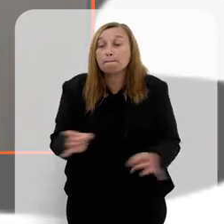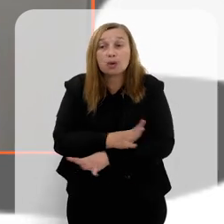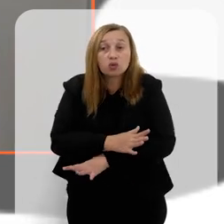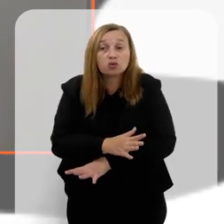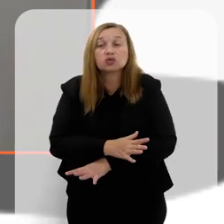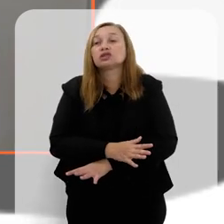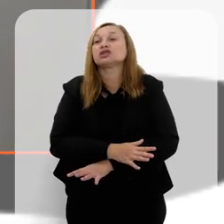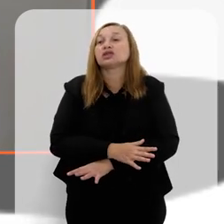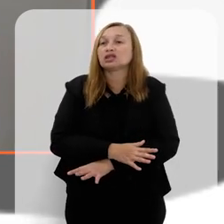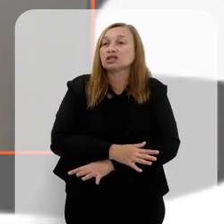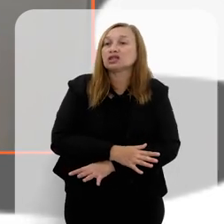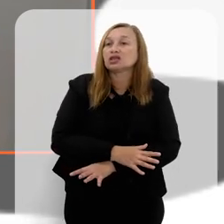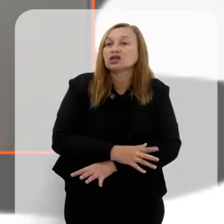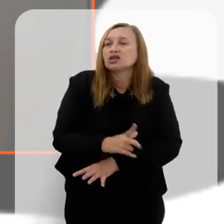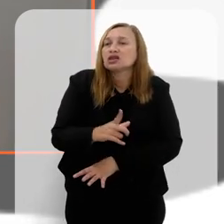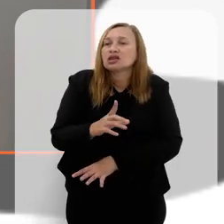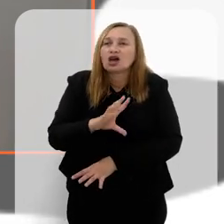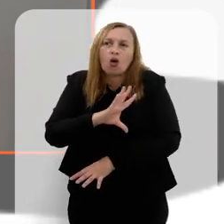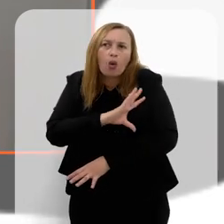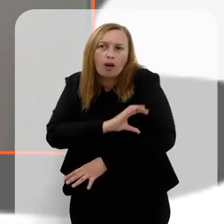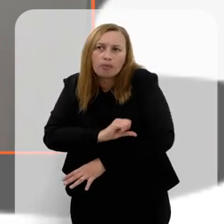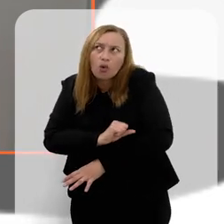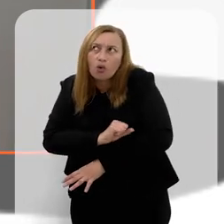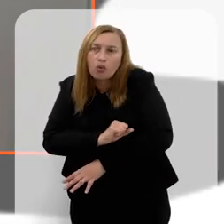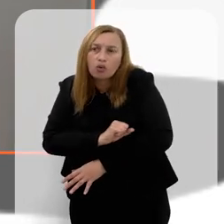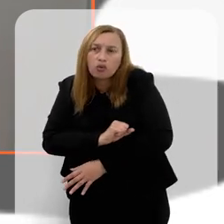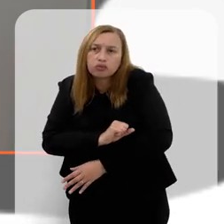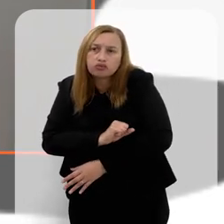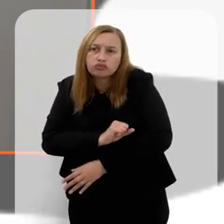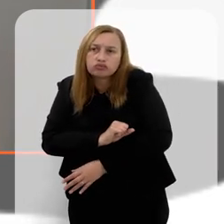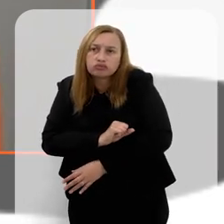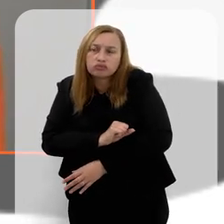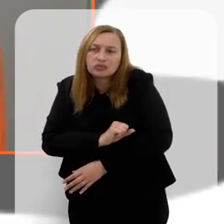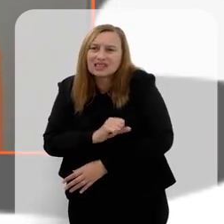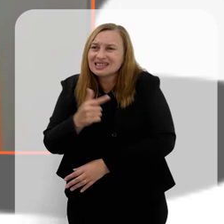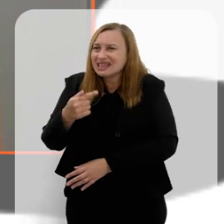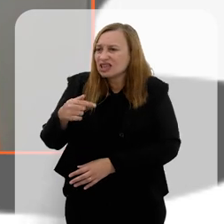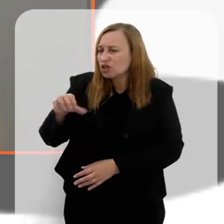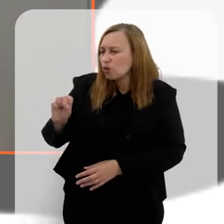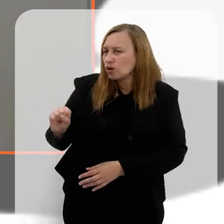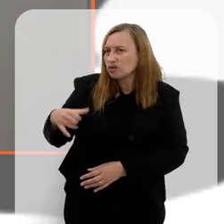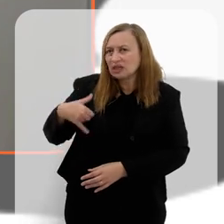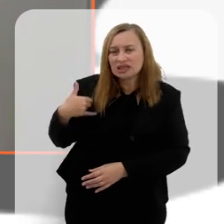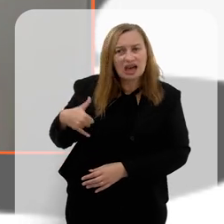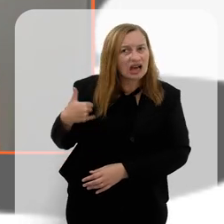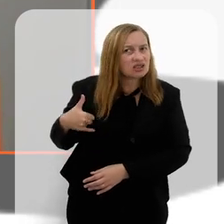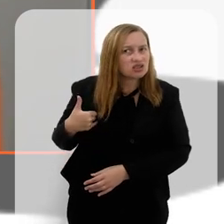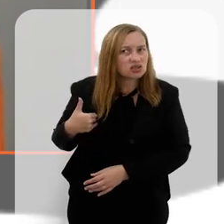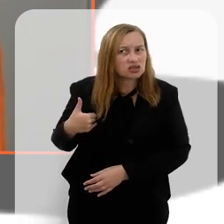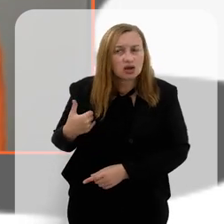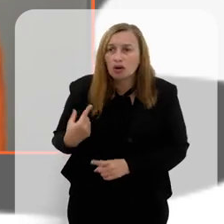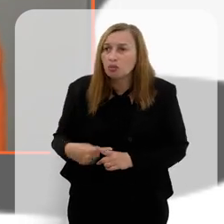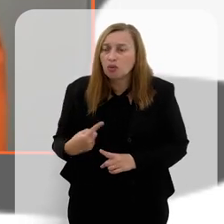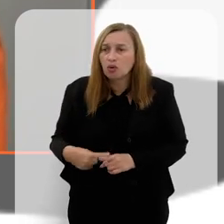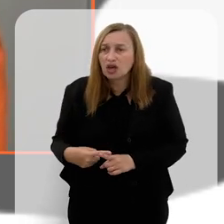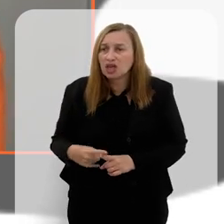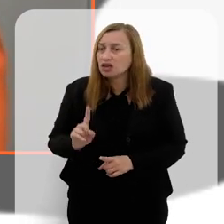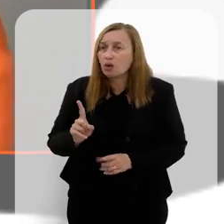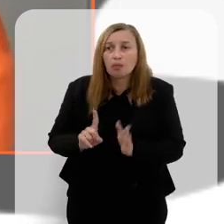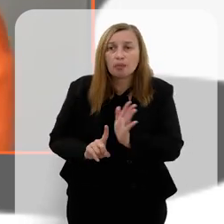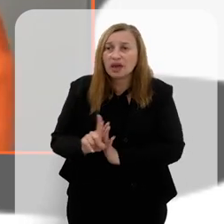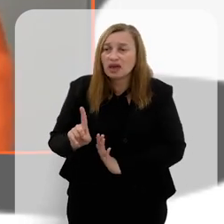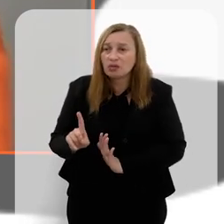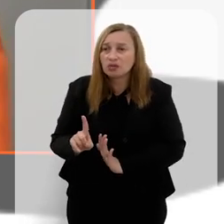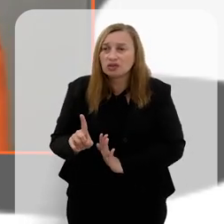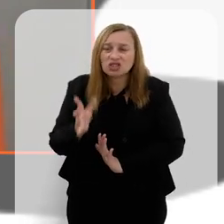que as crianças têm sobre o amor, com 7, 8 anos de idade. Porque a gente